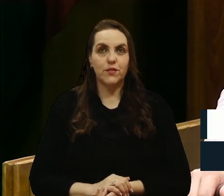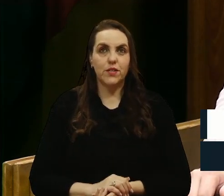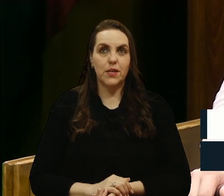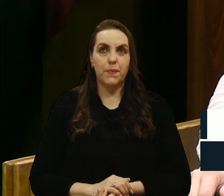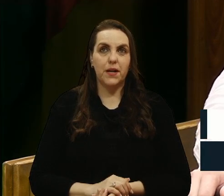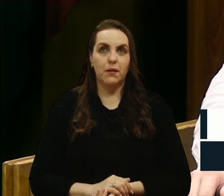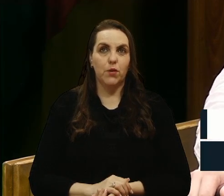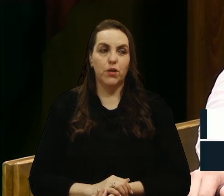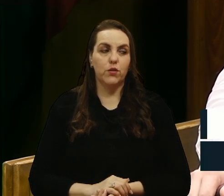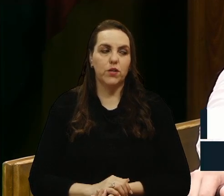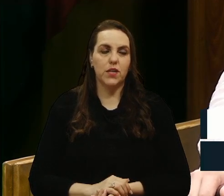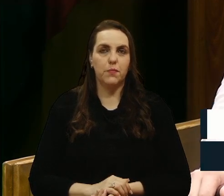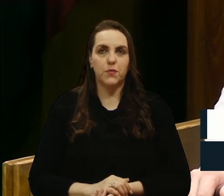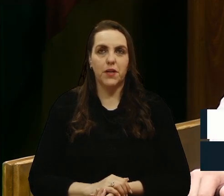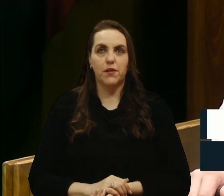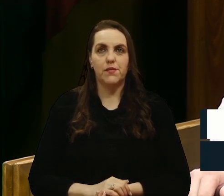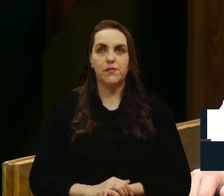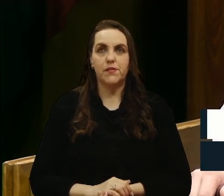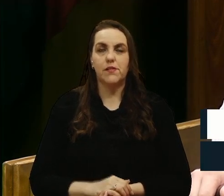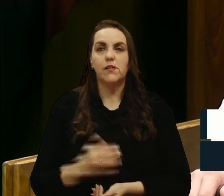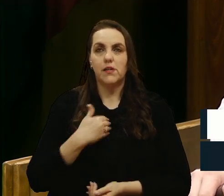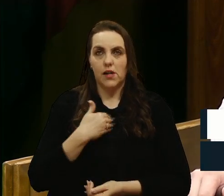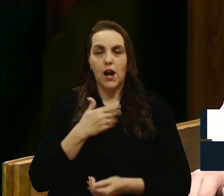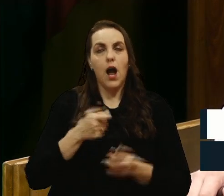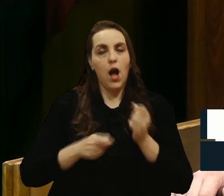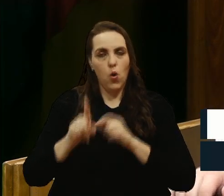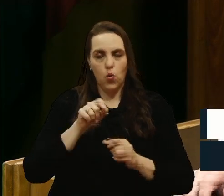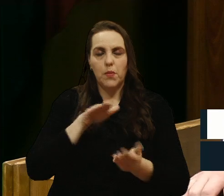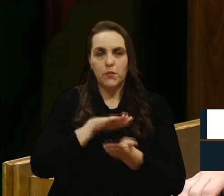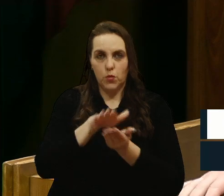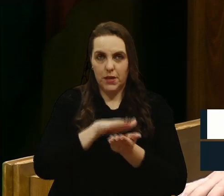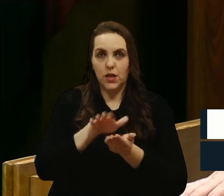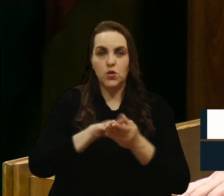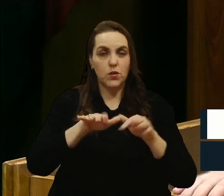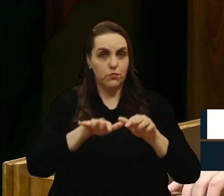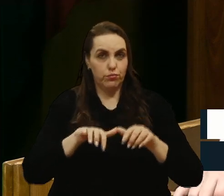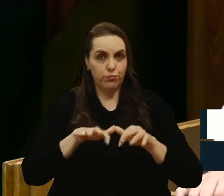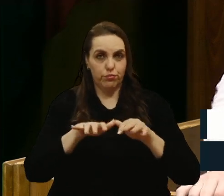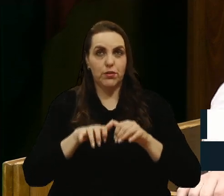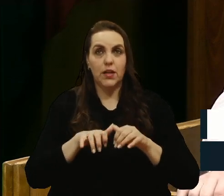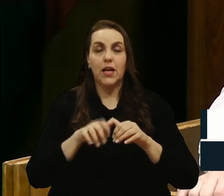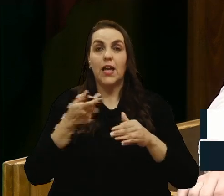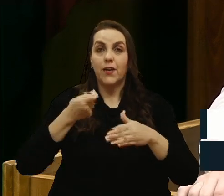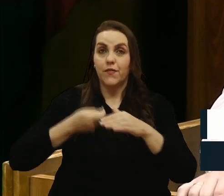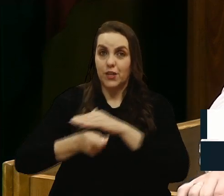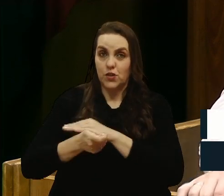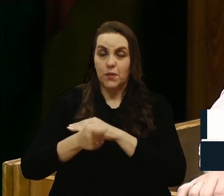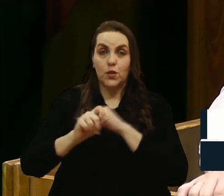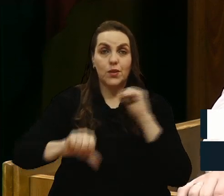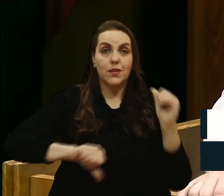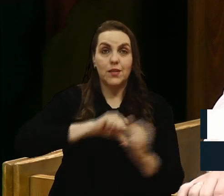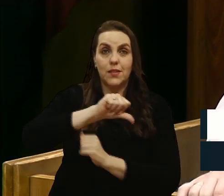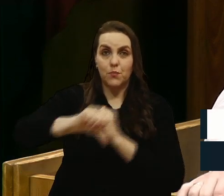Lucas, algumas publicações em revistas nacionais acerca de investimento em transição energética.